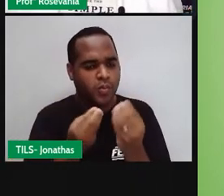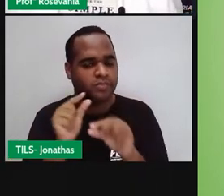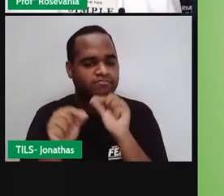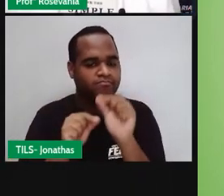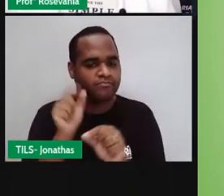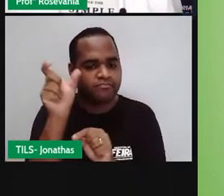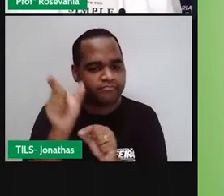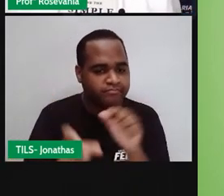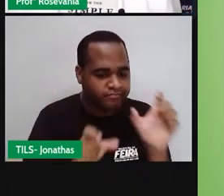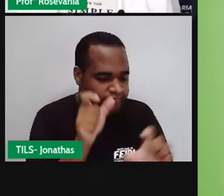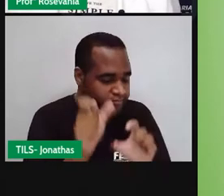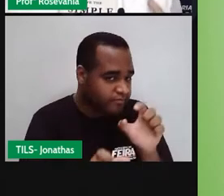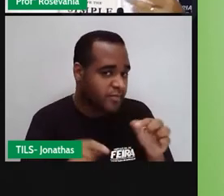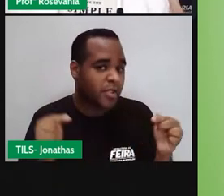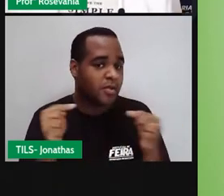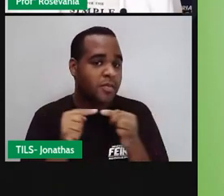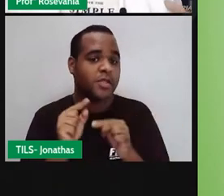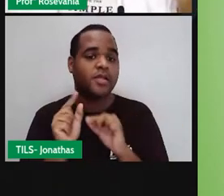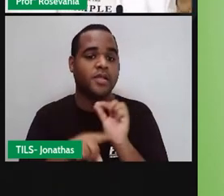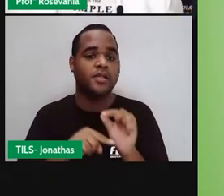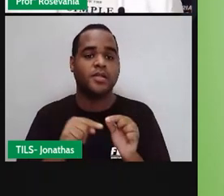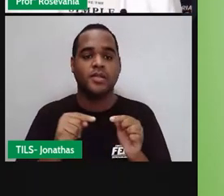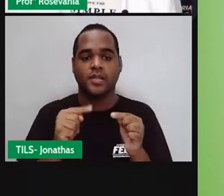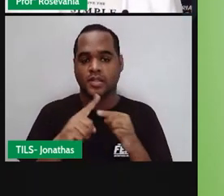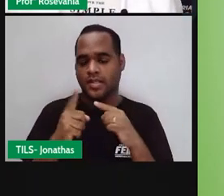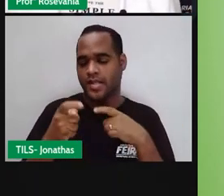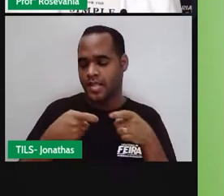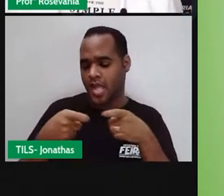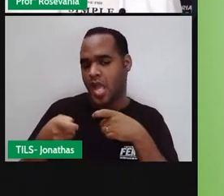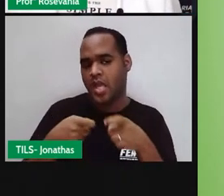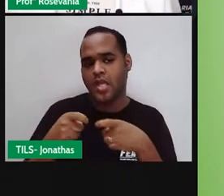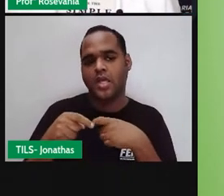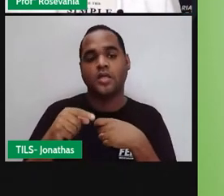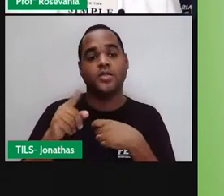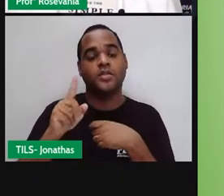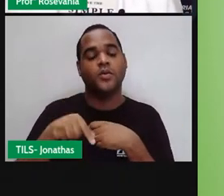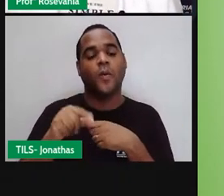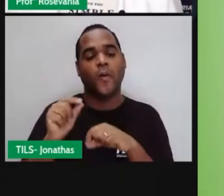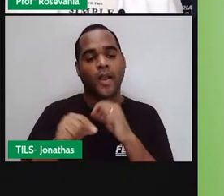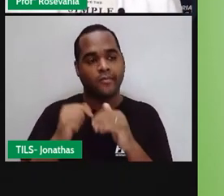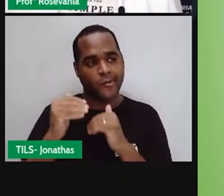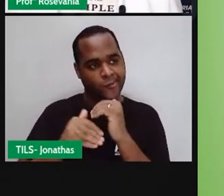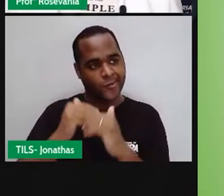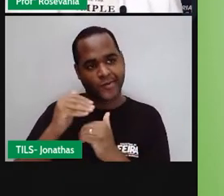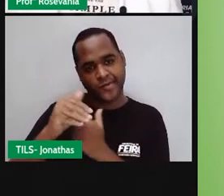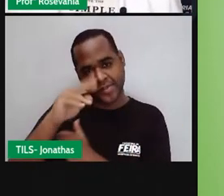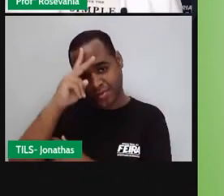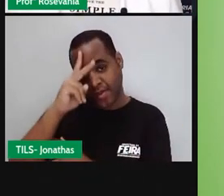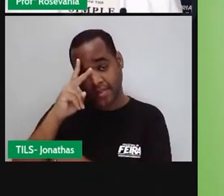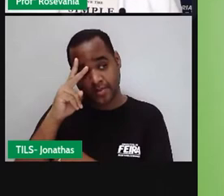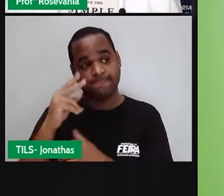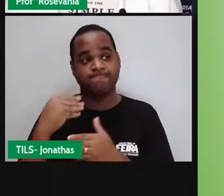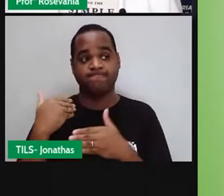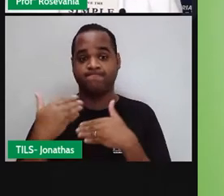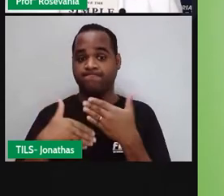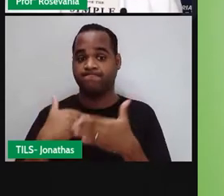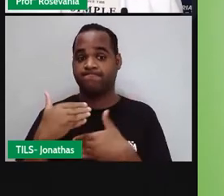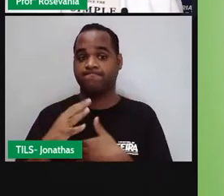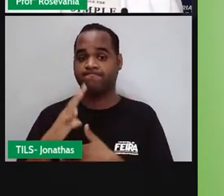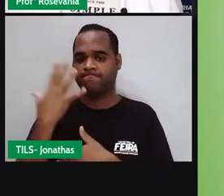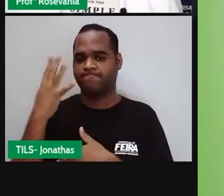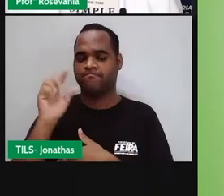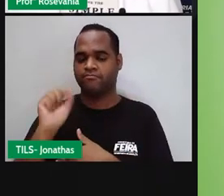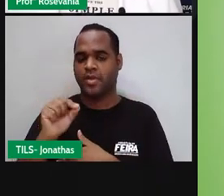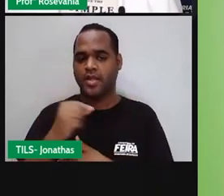de favorecer a indústria da guerra, né, esse negócio, justamente por conta desse processo histórico aí. A partir daí veio a crise